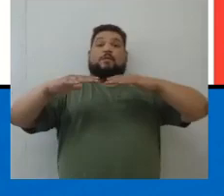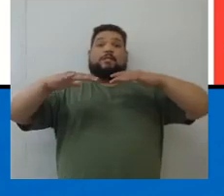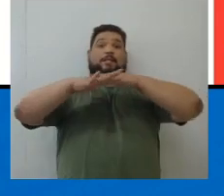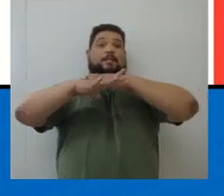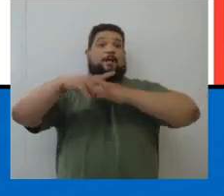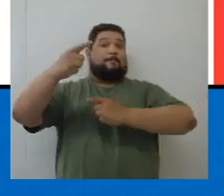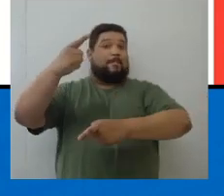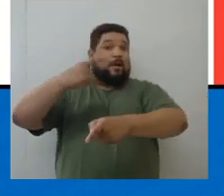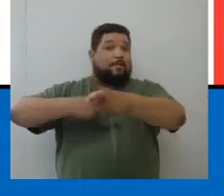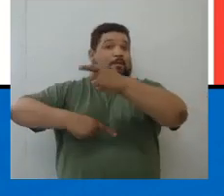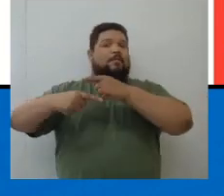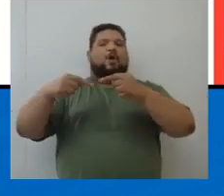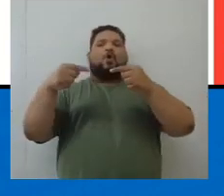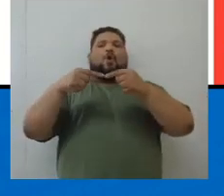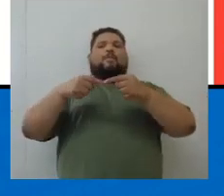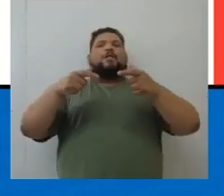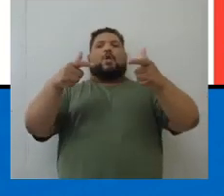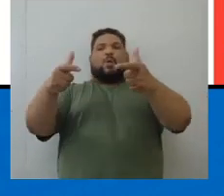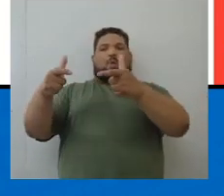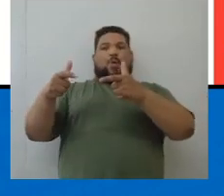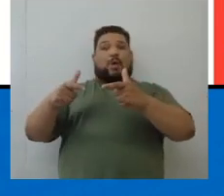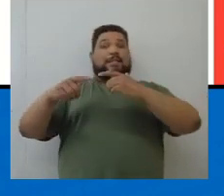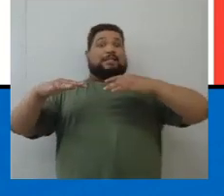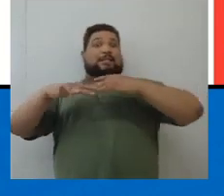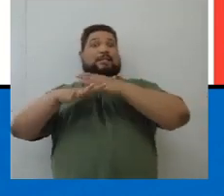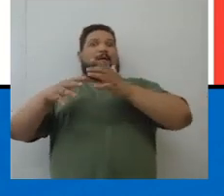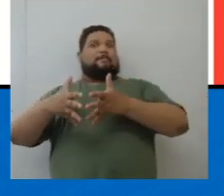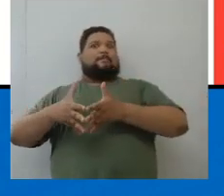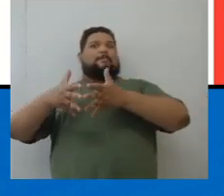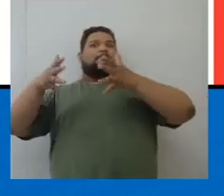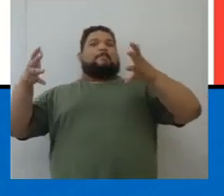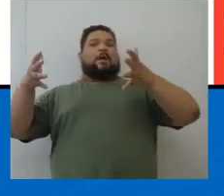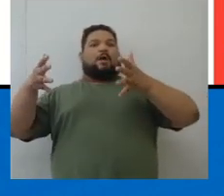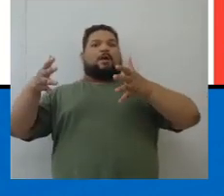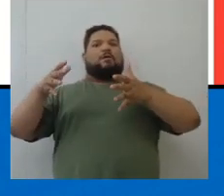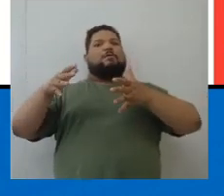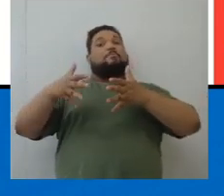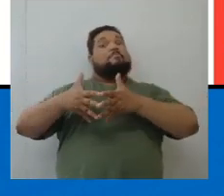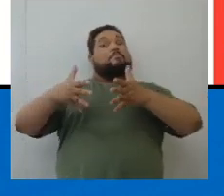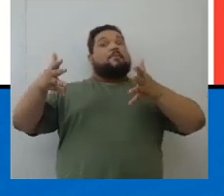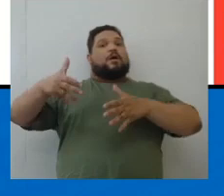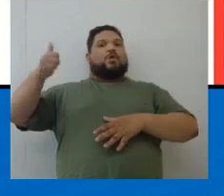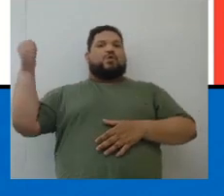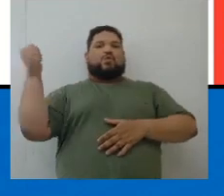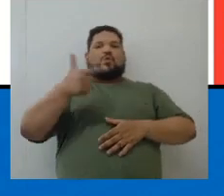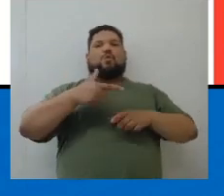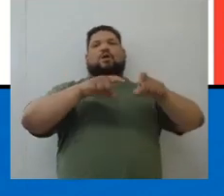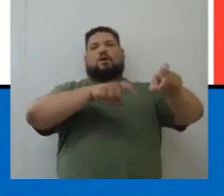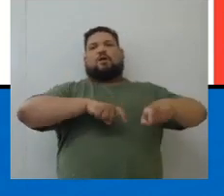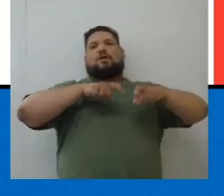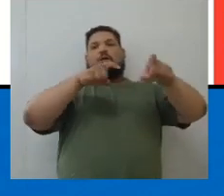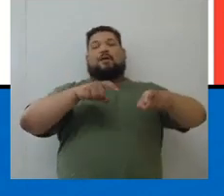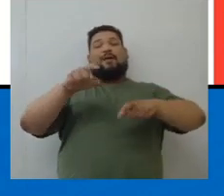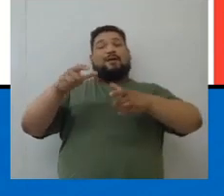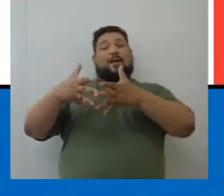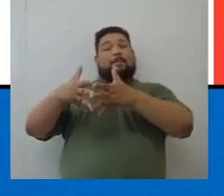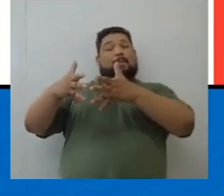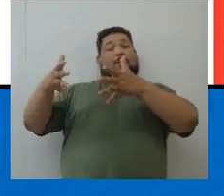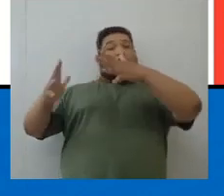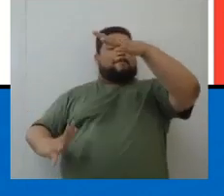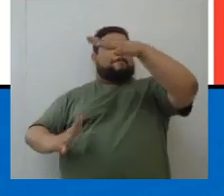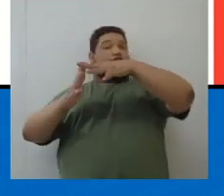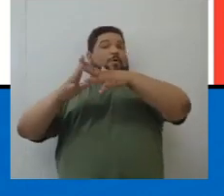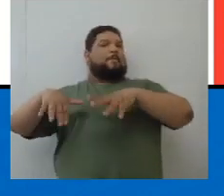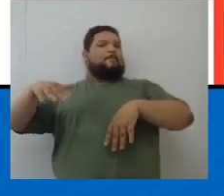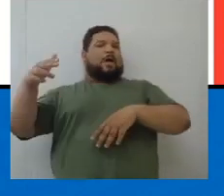quando o crescimento dessas áreas urbanas se dá em uma expansão, em uma quantidade maior do que